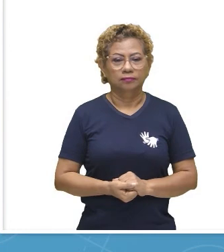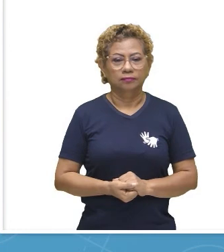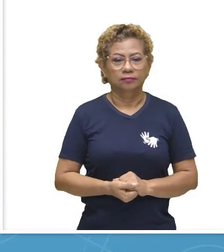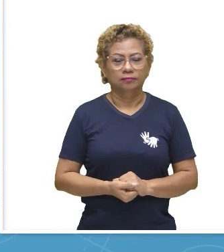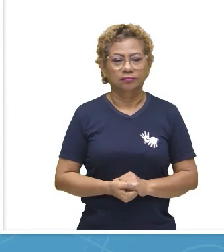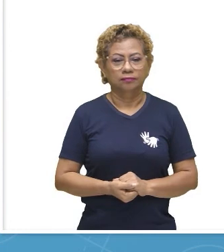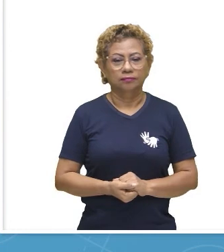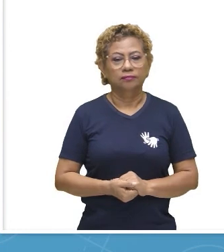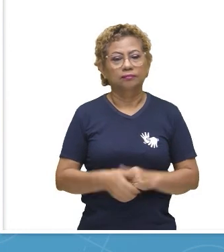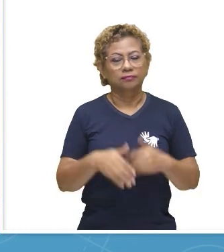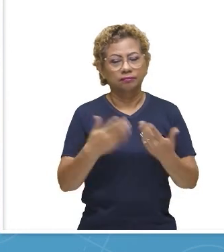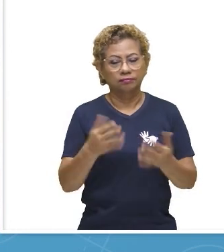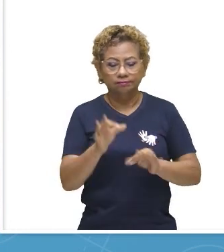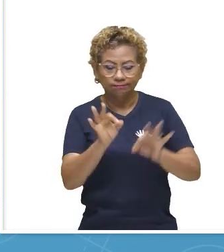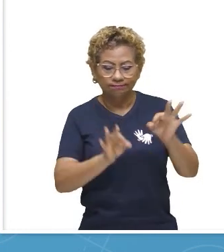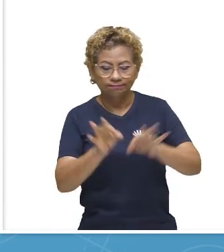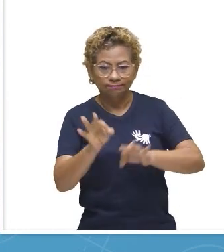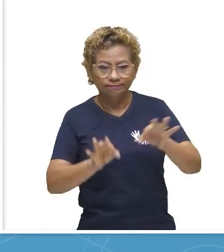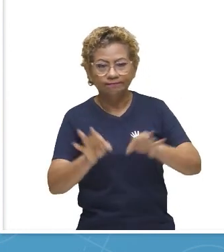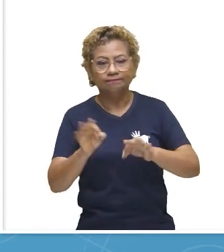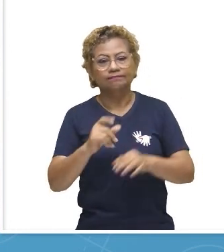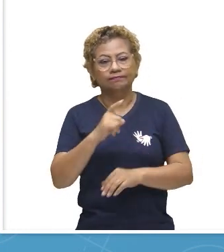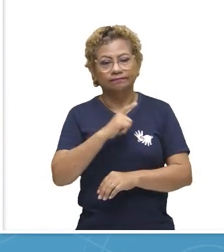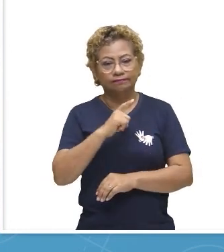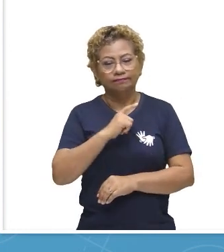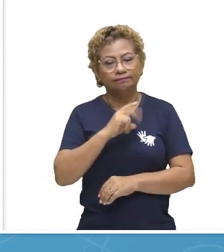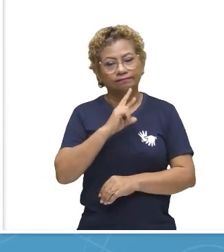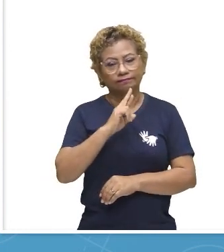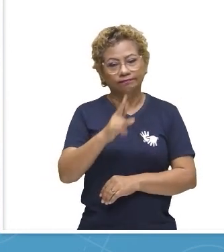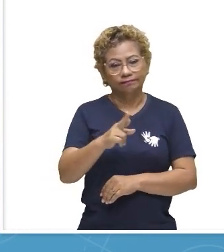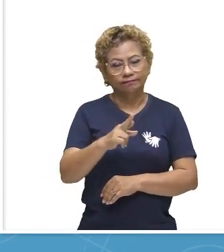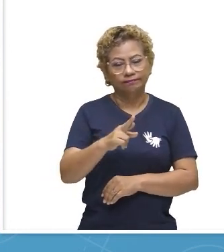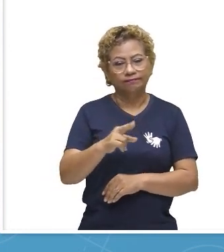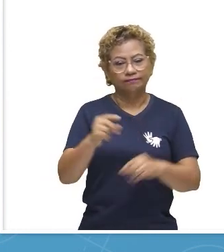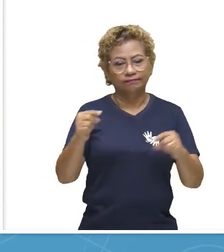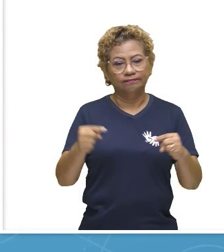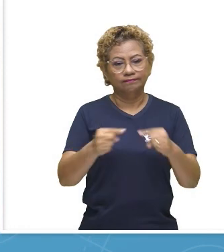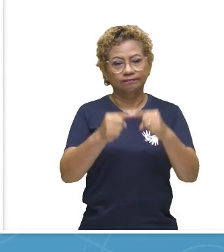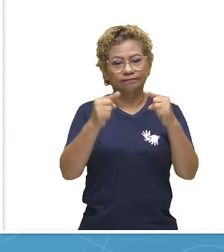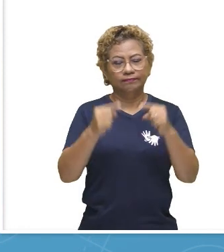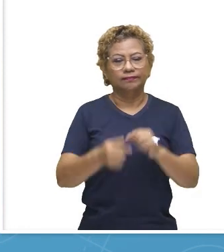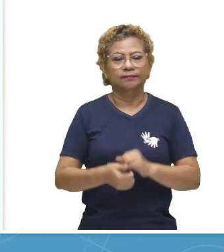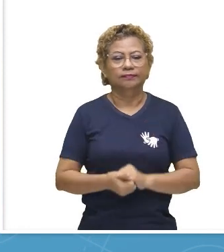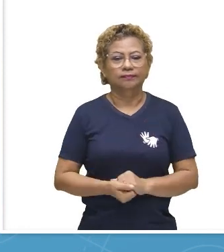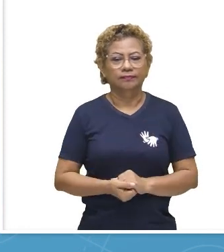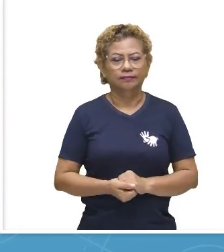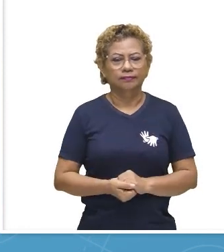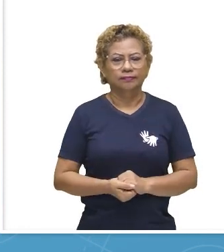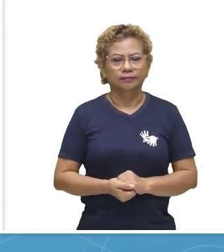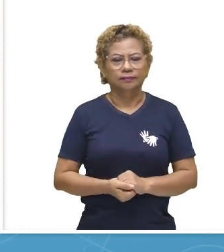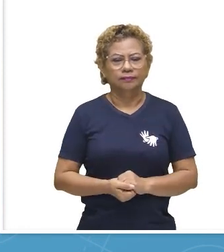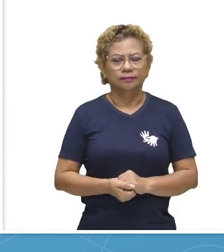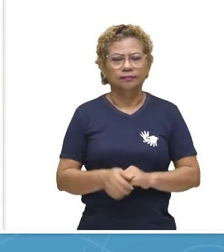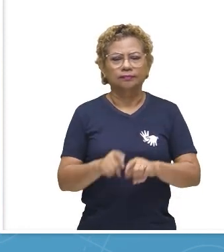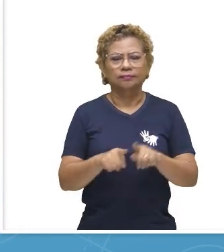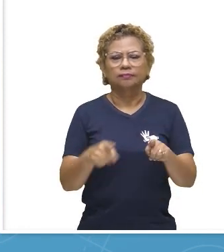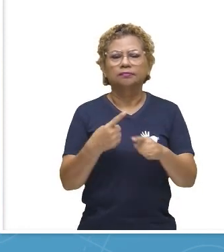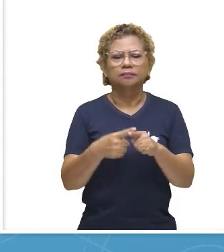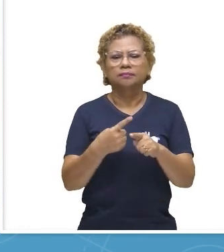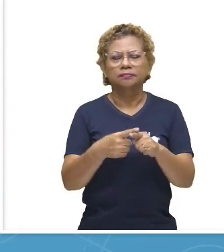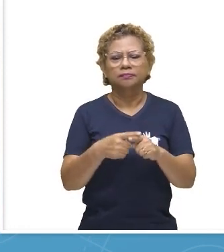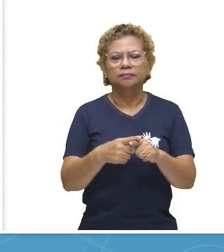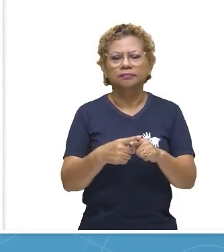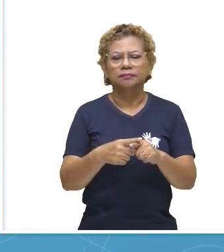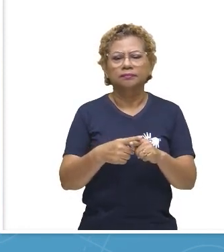180, então a gente tem isso aqui, ó. Por que eu coloquei X? Porque eu não sei qual é o ângulo que